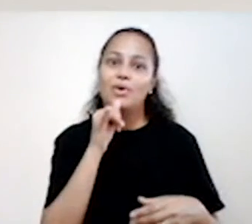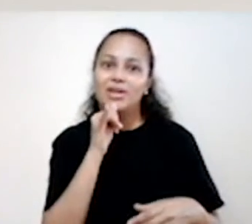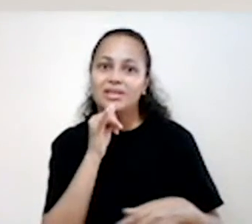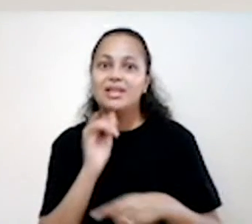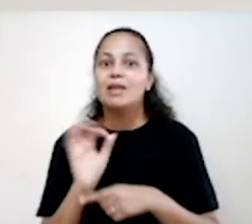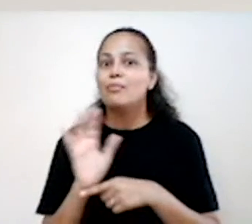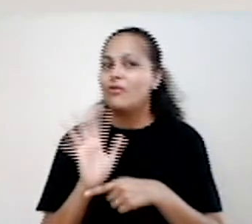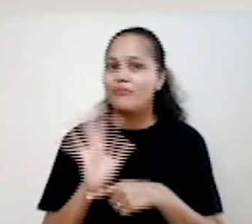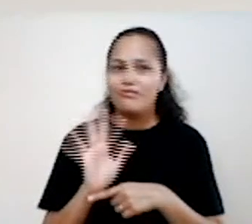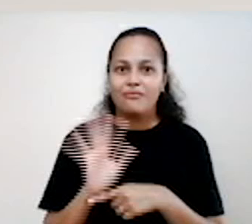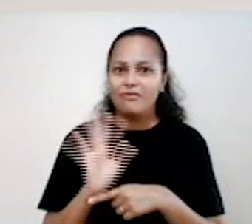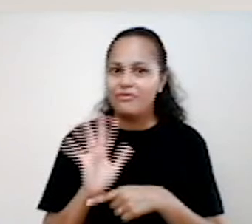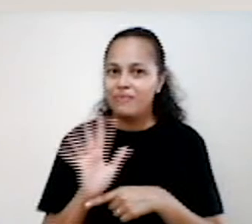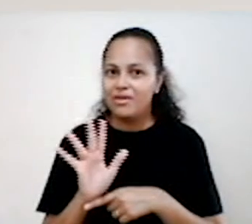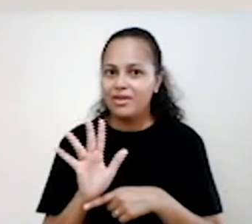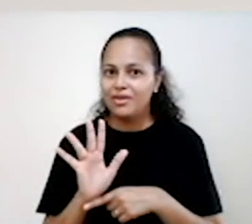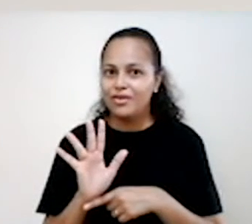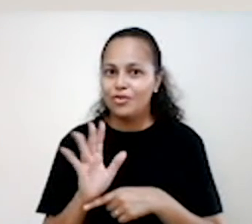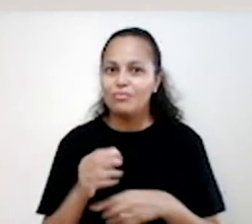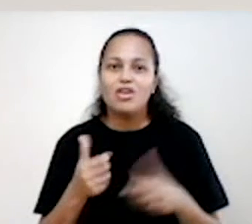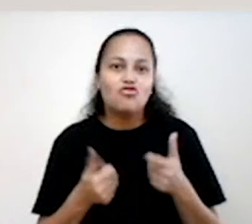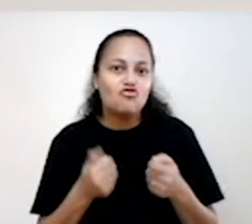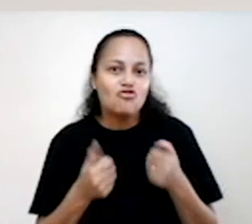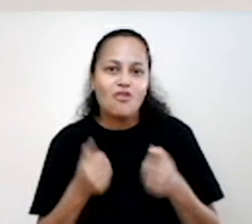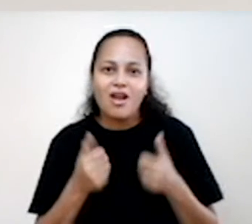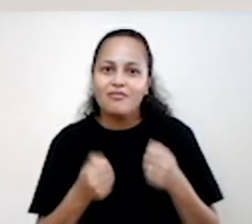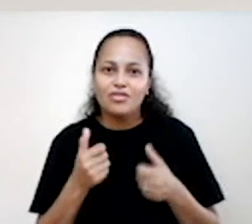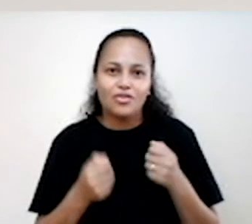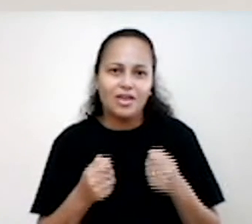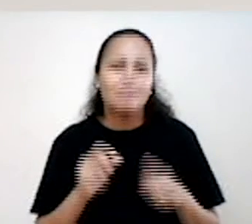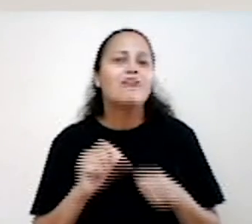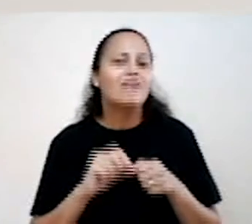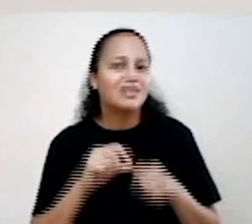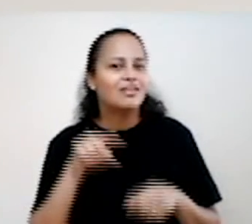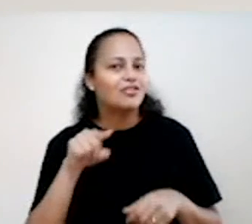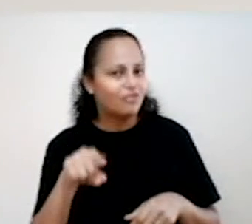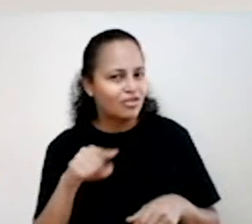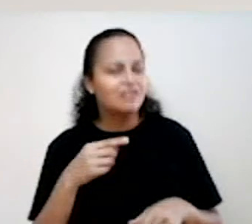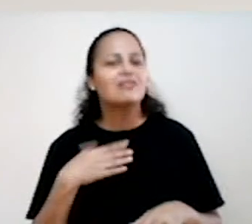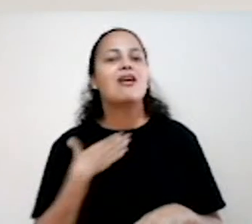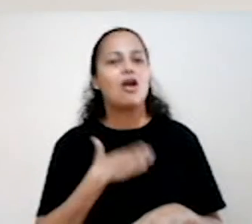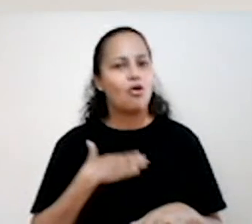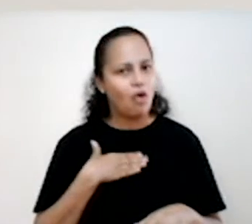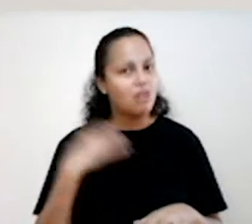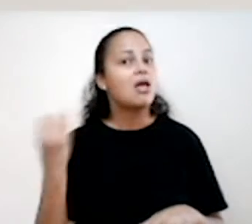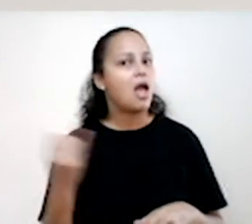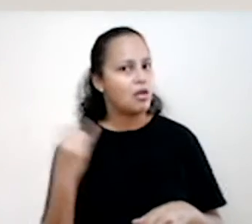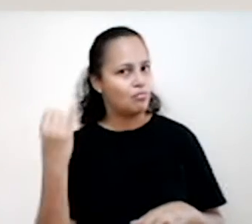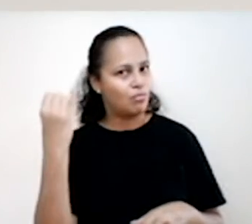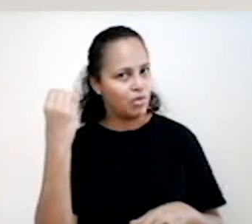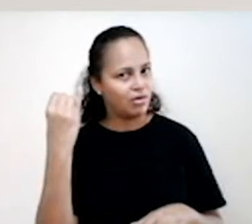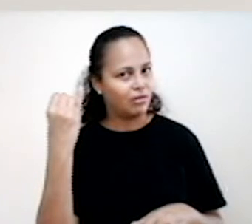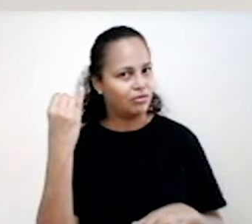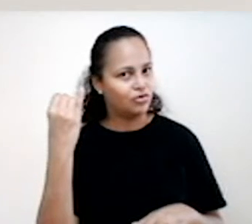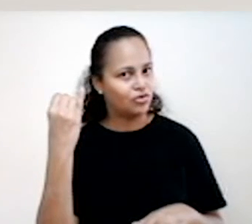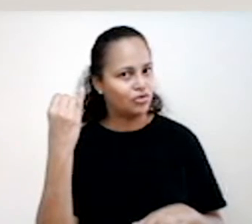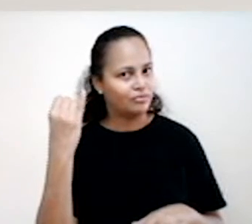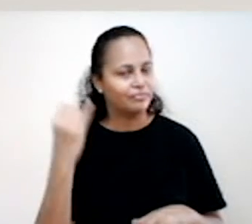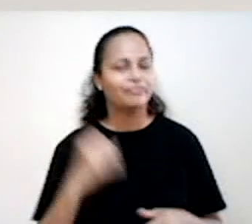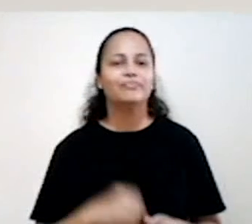YouTube, ou assistir alguma série ou filme, jogar videogame, fazer o que você realmente gosta é muito importante